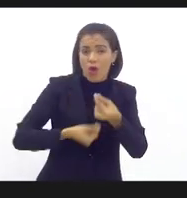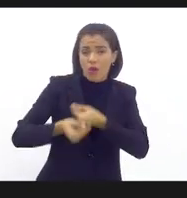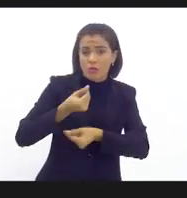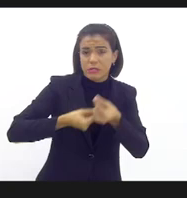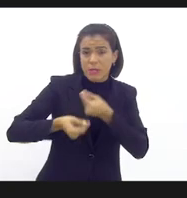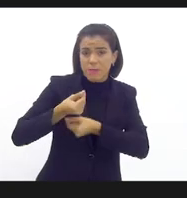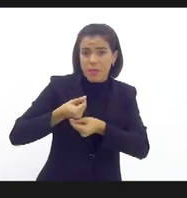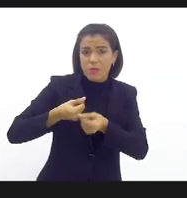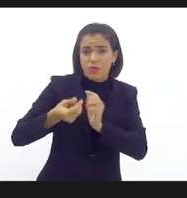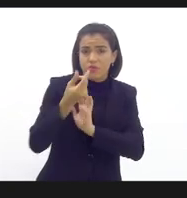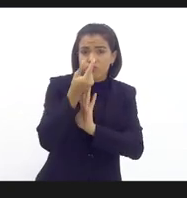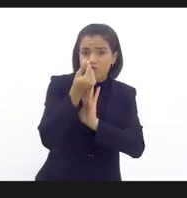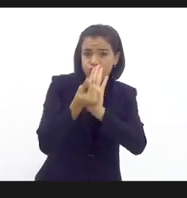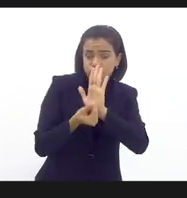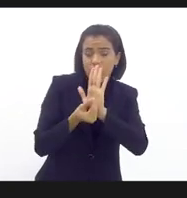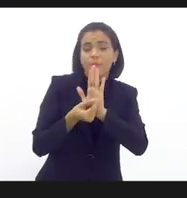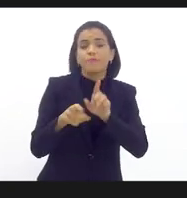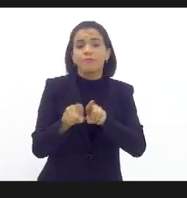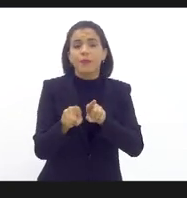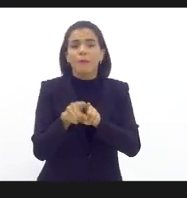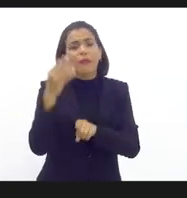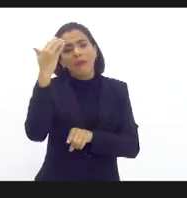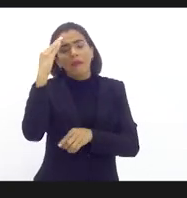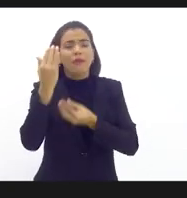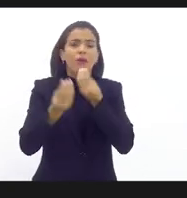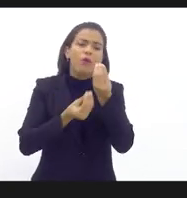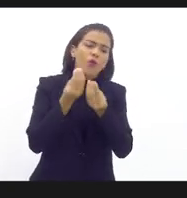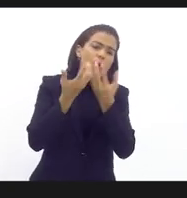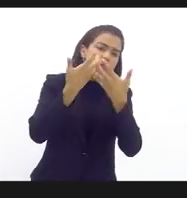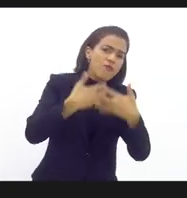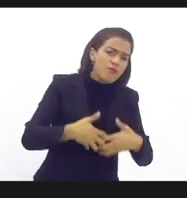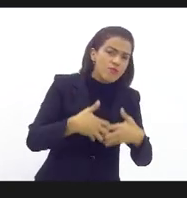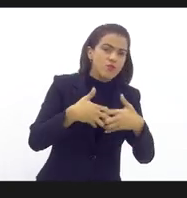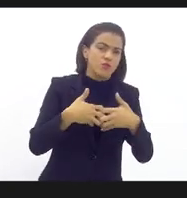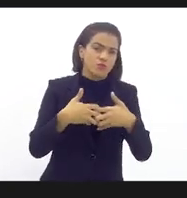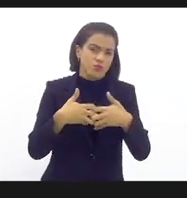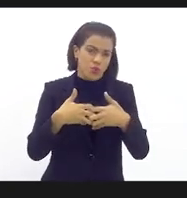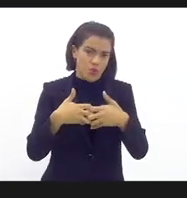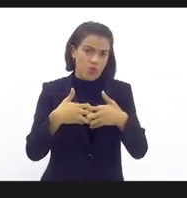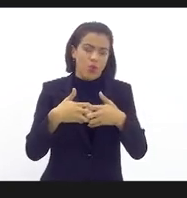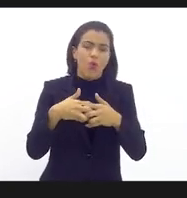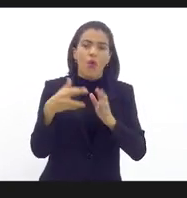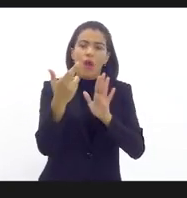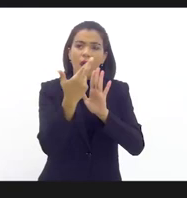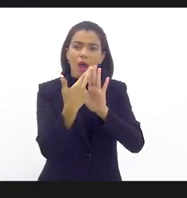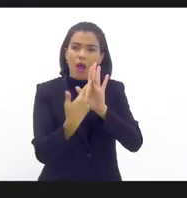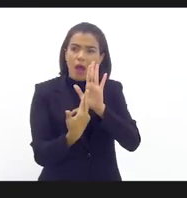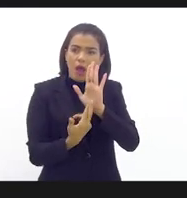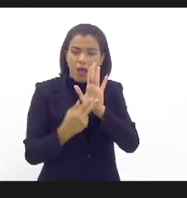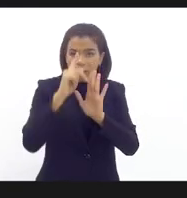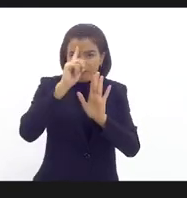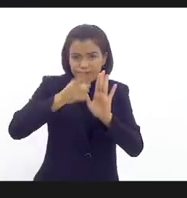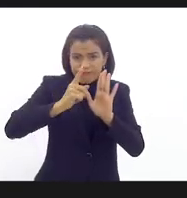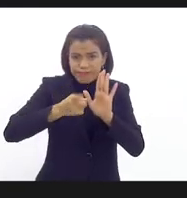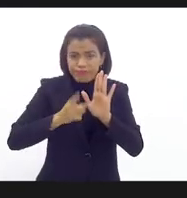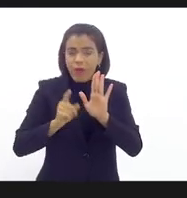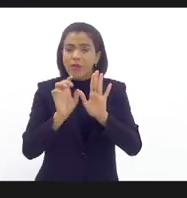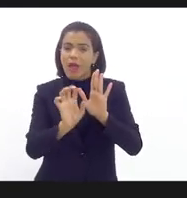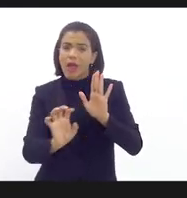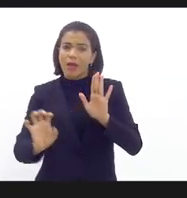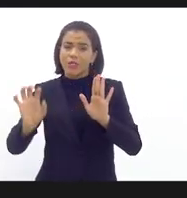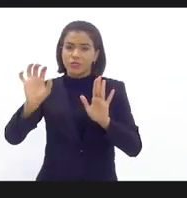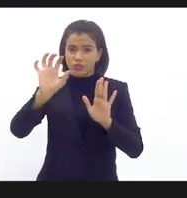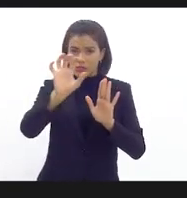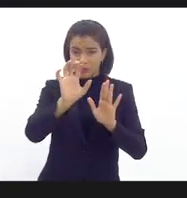A segunda é entender um pouco mais como funciona o marco regulatório nas instâncias regionais,